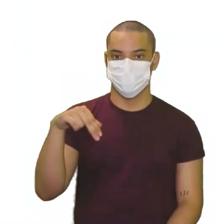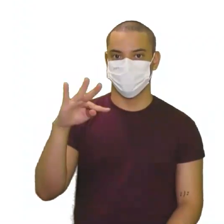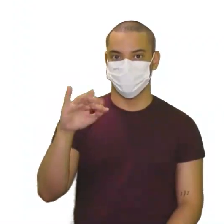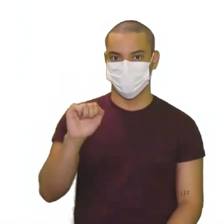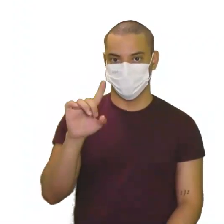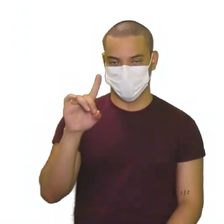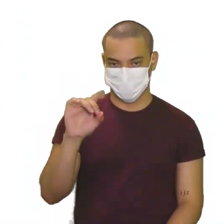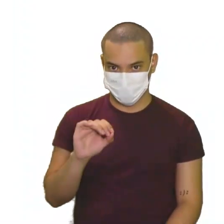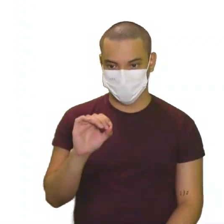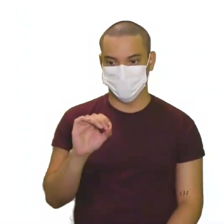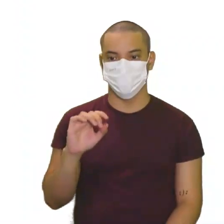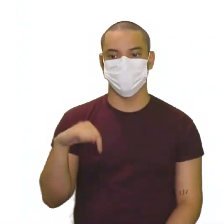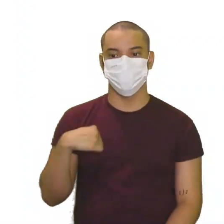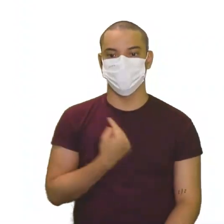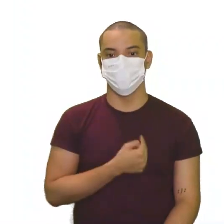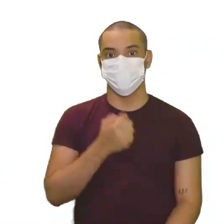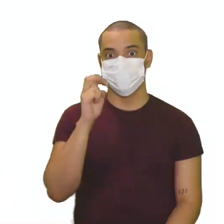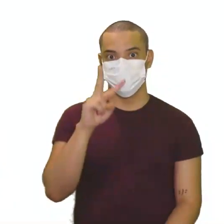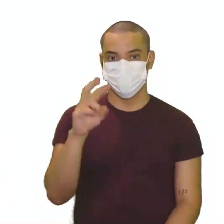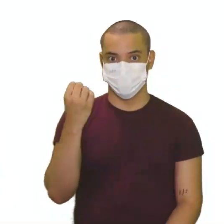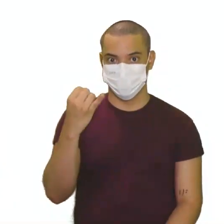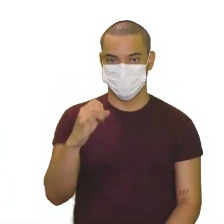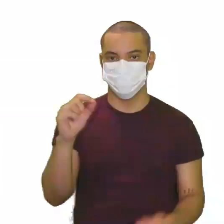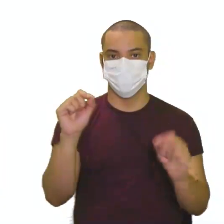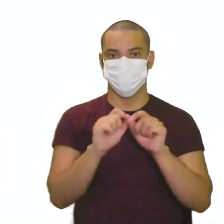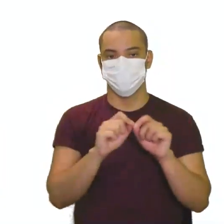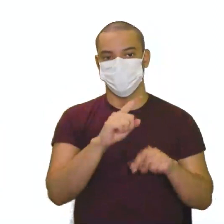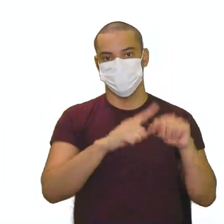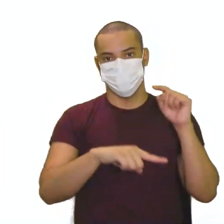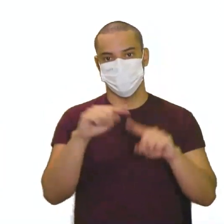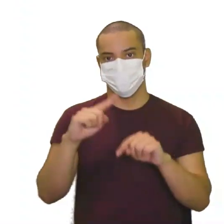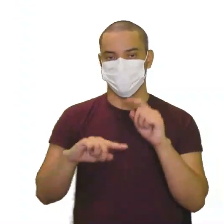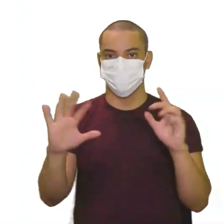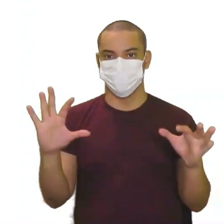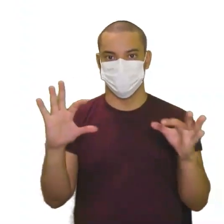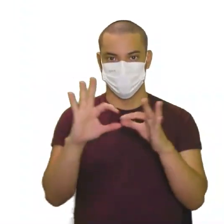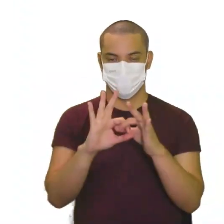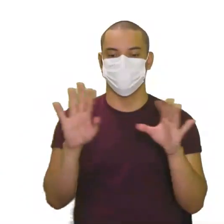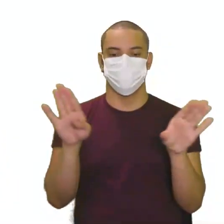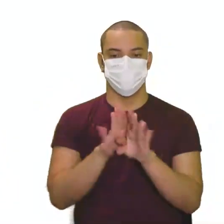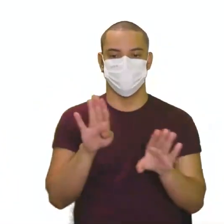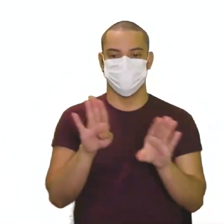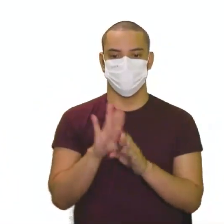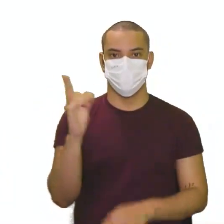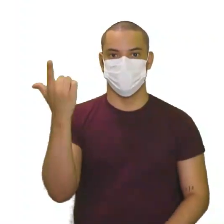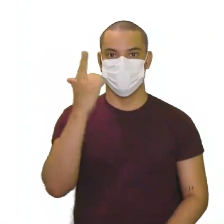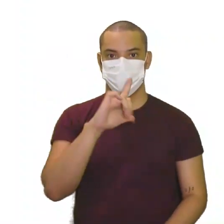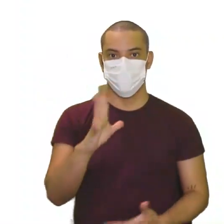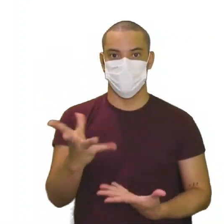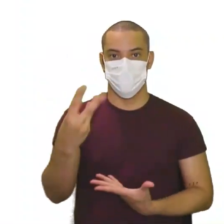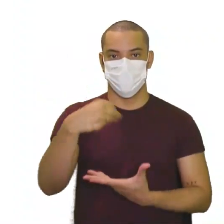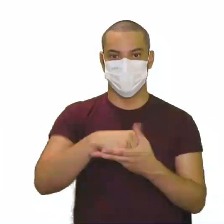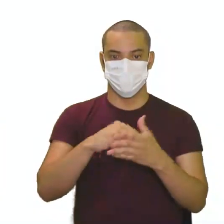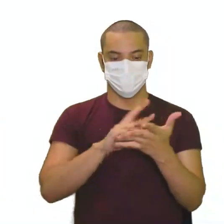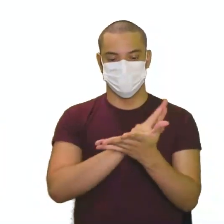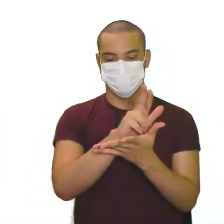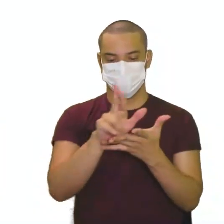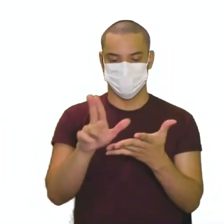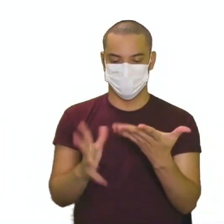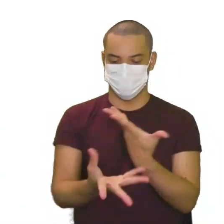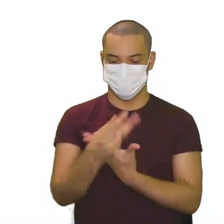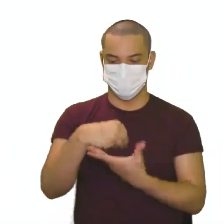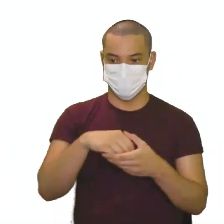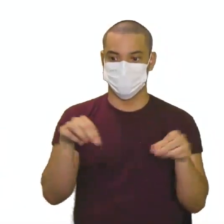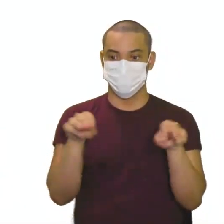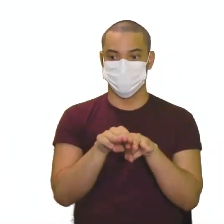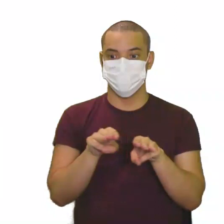pessoal nós vimos que se a gente magnetizar certos materiais eles também vão ficar com propriedades magnéticas e